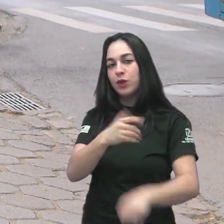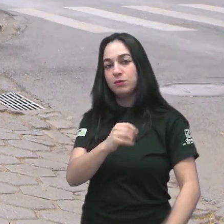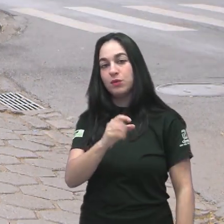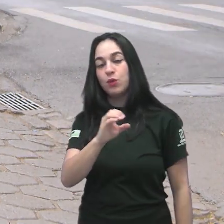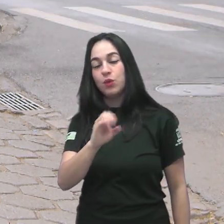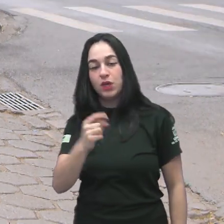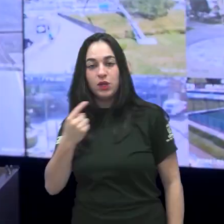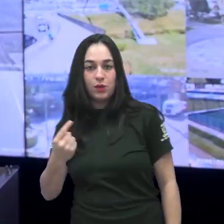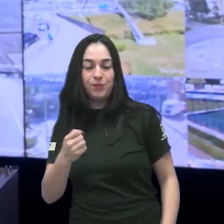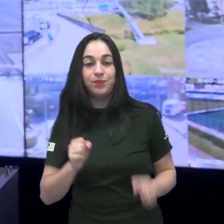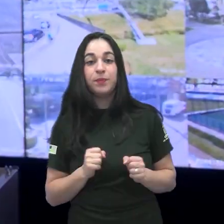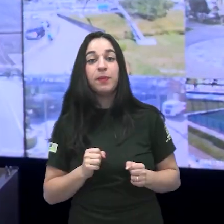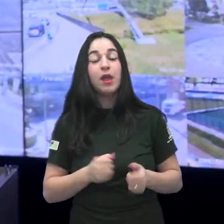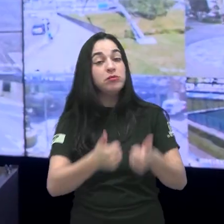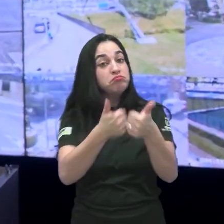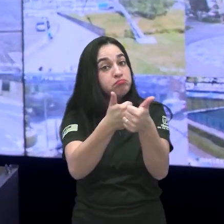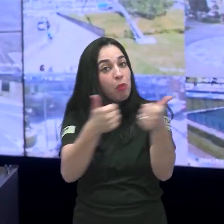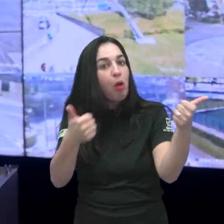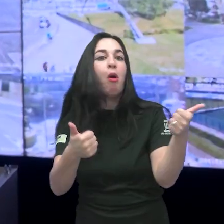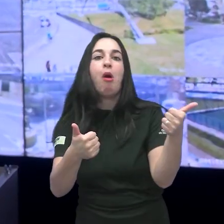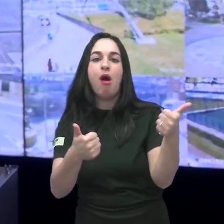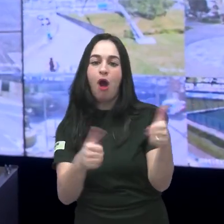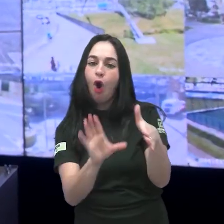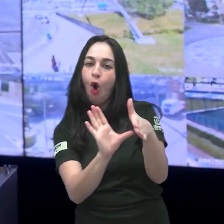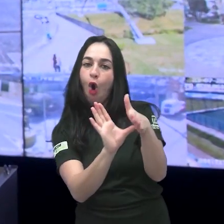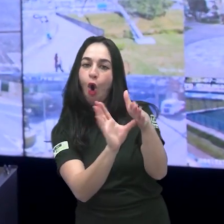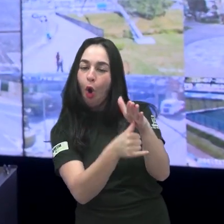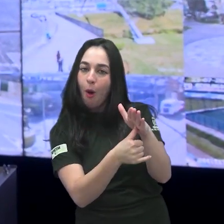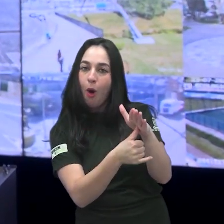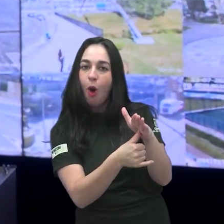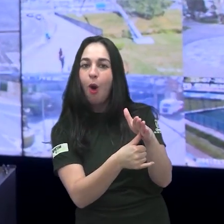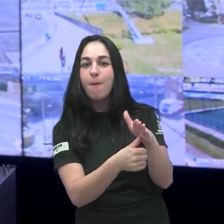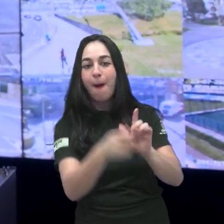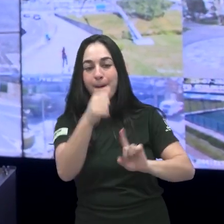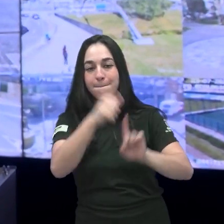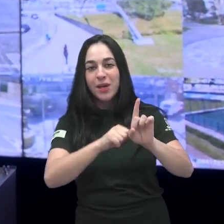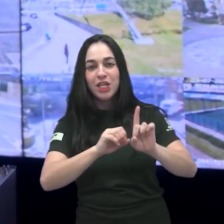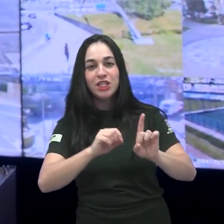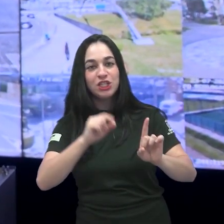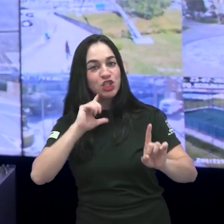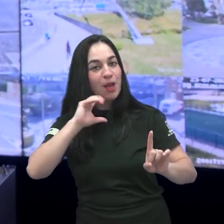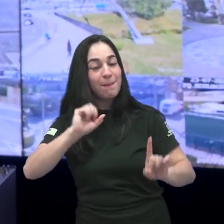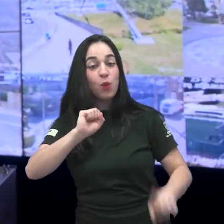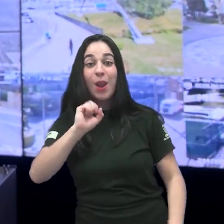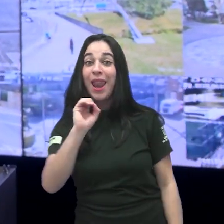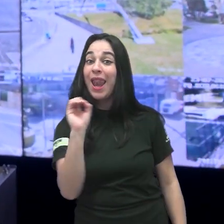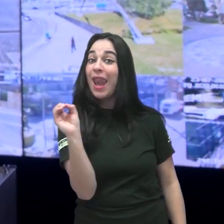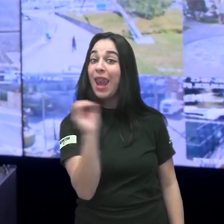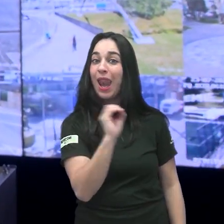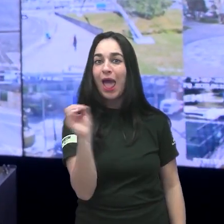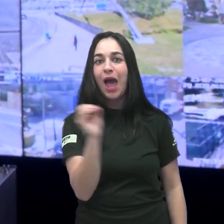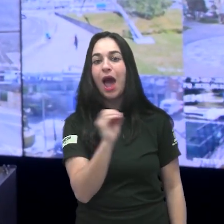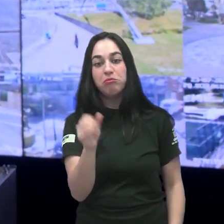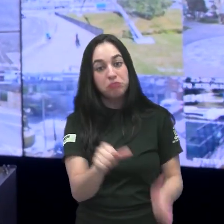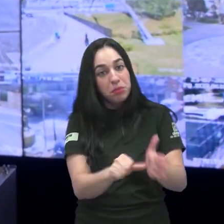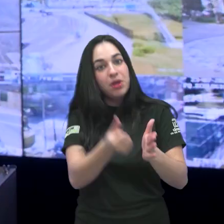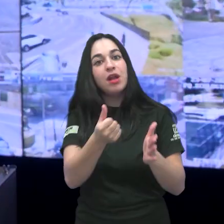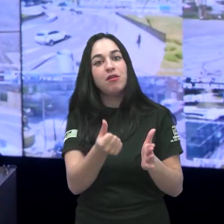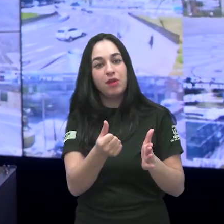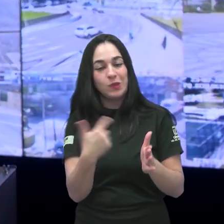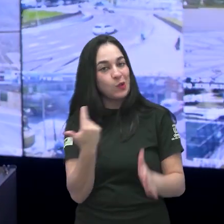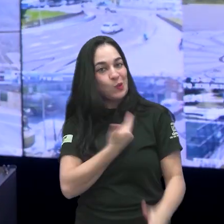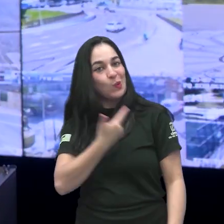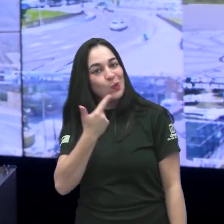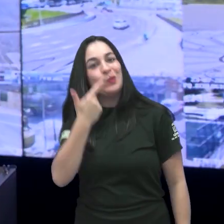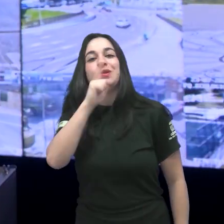desde 2001. Resultados positivos, roubo de veículos na cidade. Nenhum roubo de veículo registrado no mês de abril em São José dos Campos. Pela